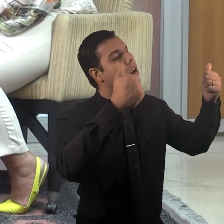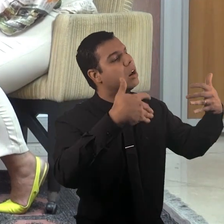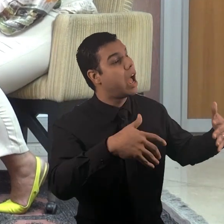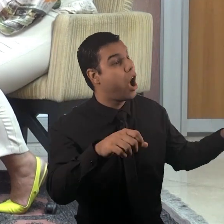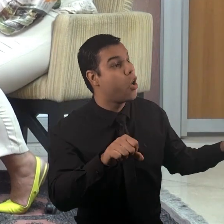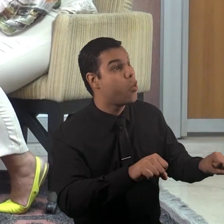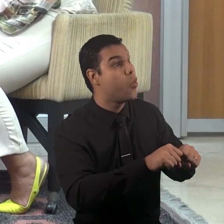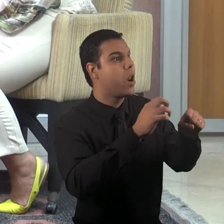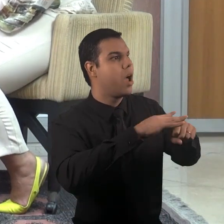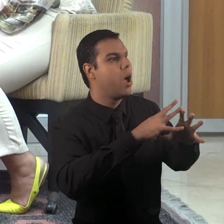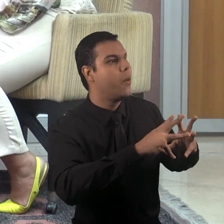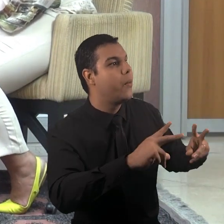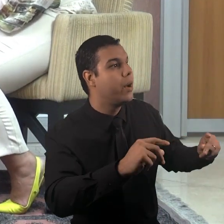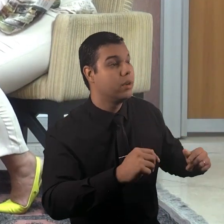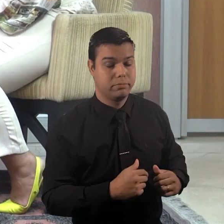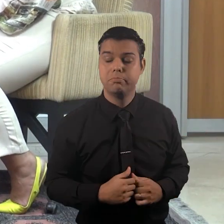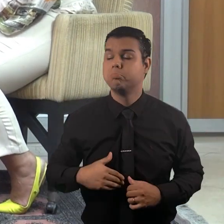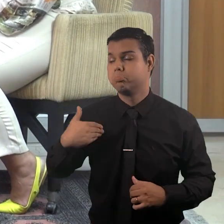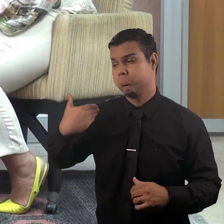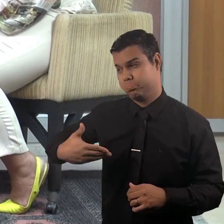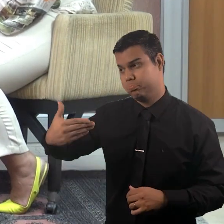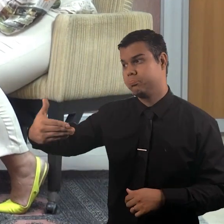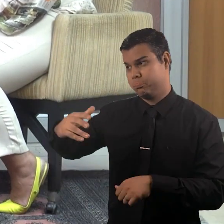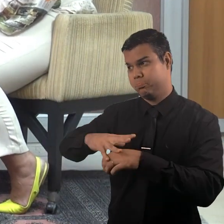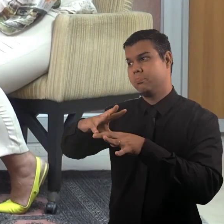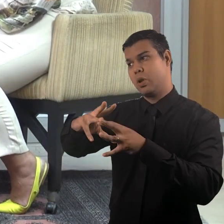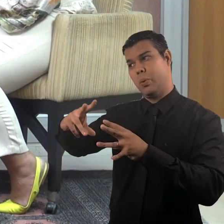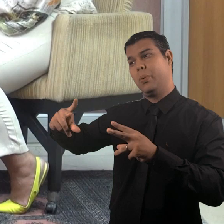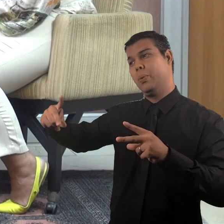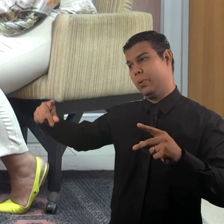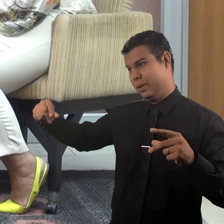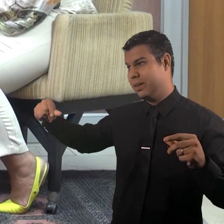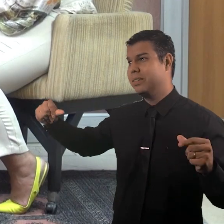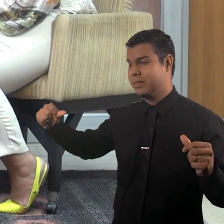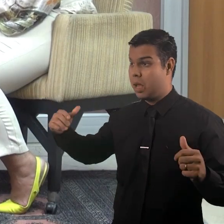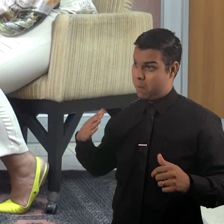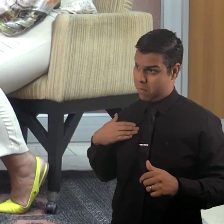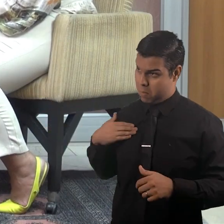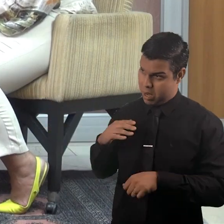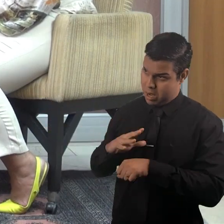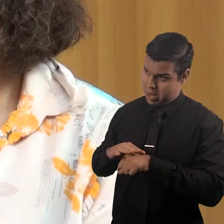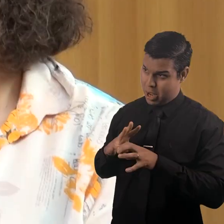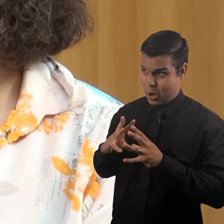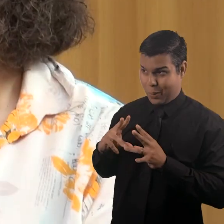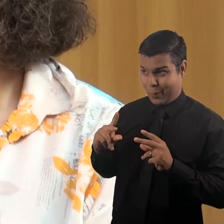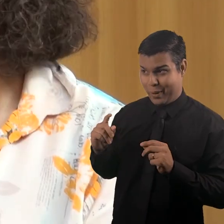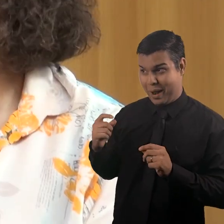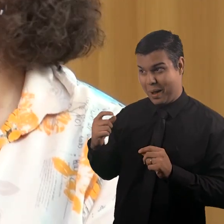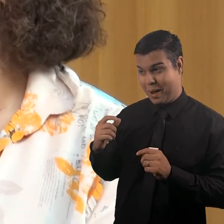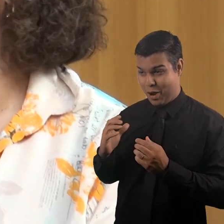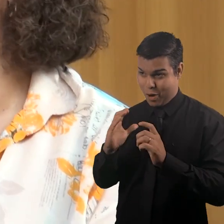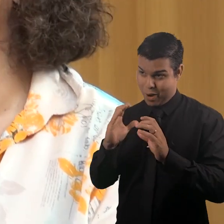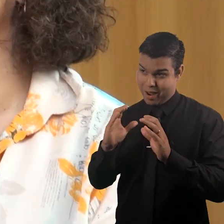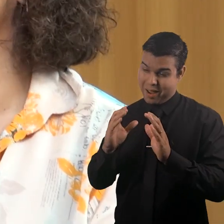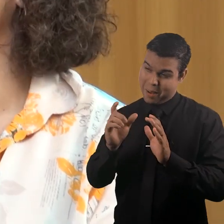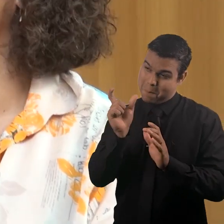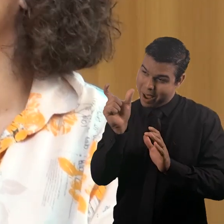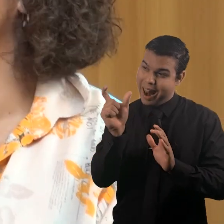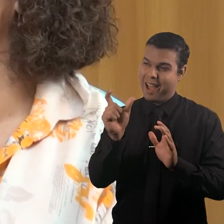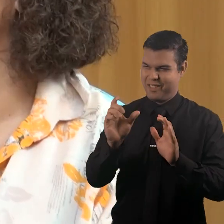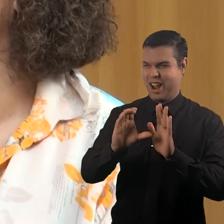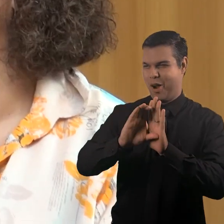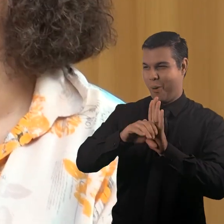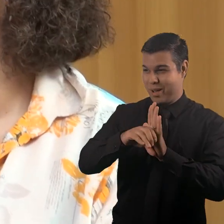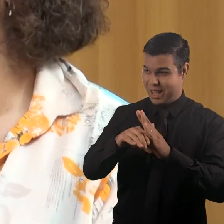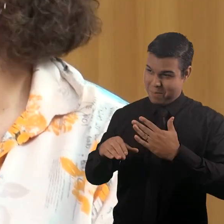cura. A cura vai chegar para todos, em algum momento. A minha definição de cura pode não ser